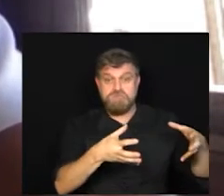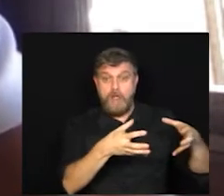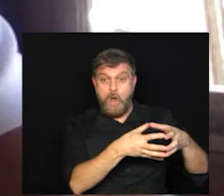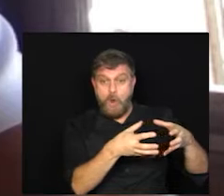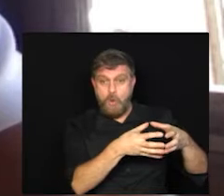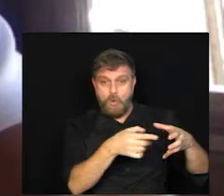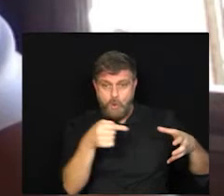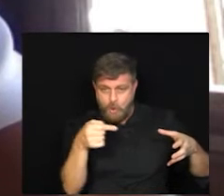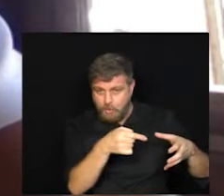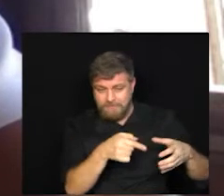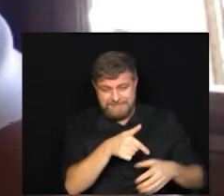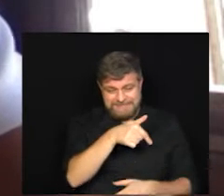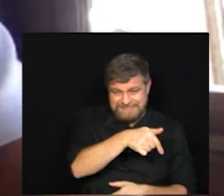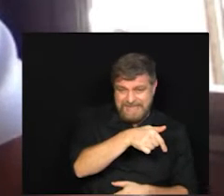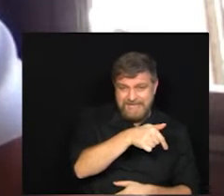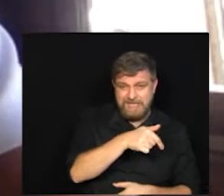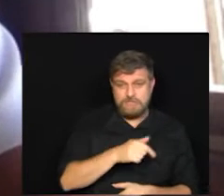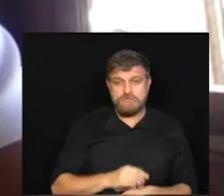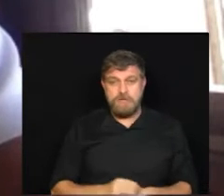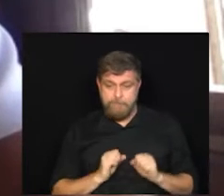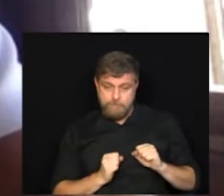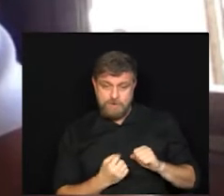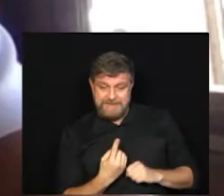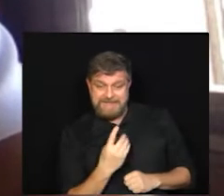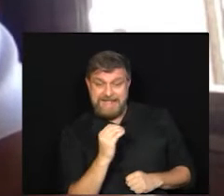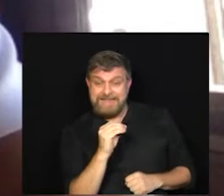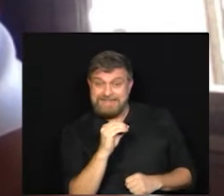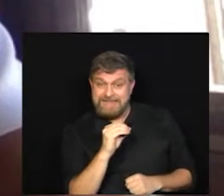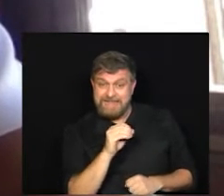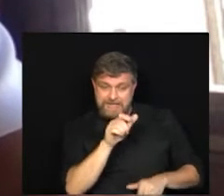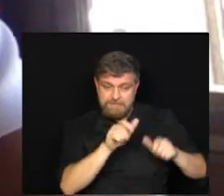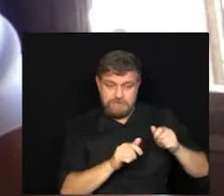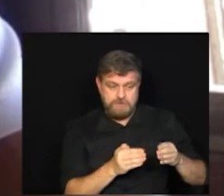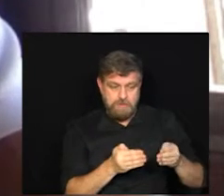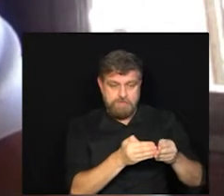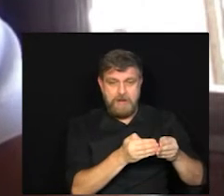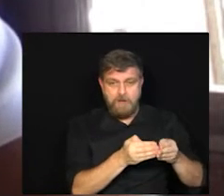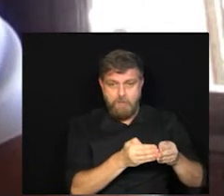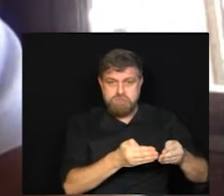Equipes de 7, equipes de 10, isso depende muito do tamanho do barco.